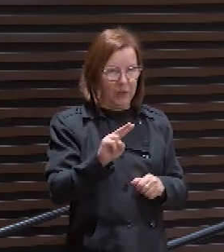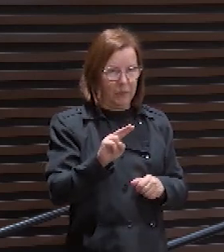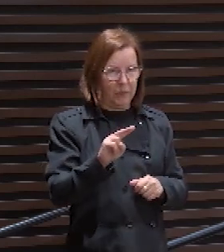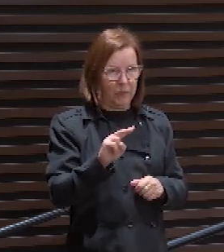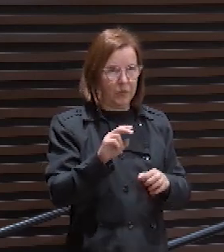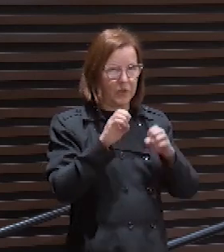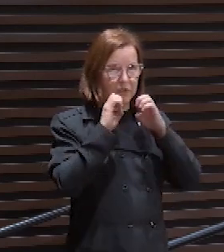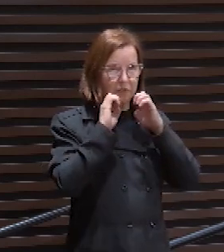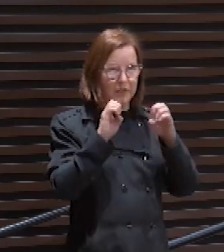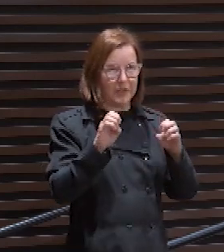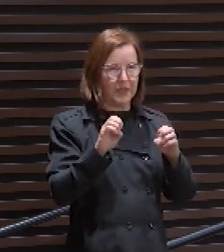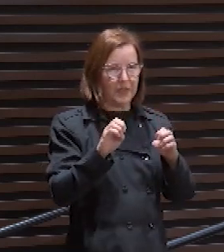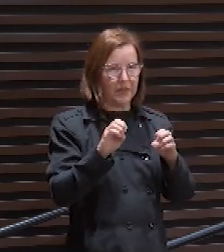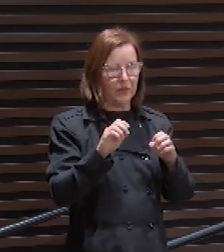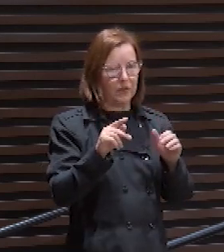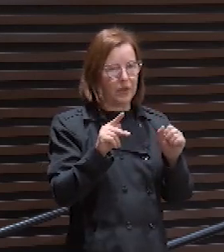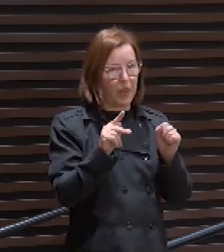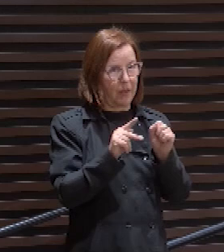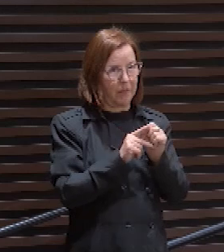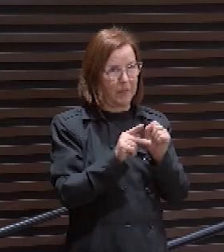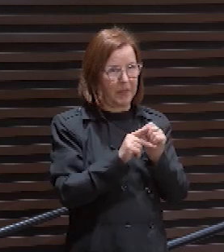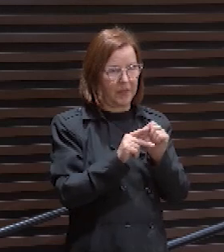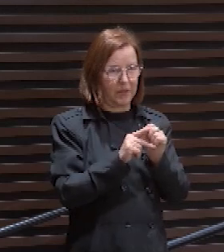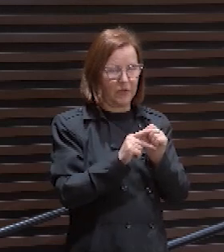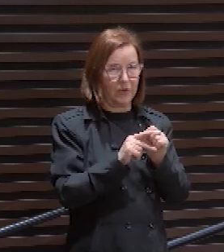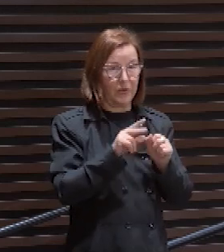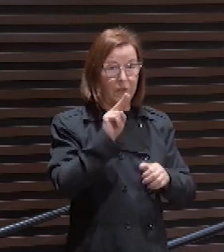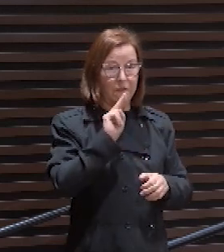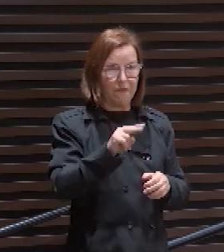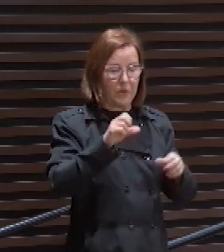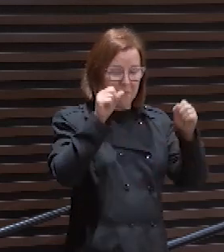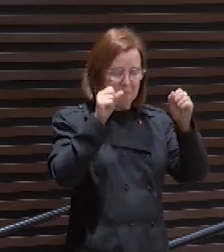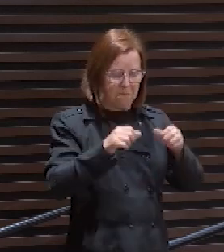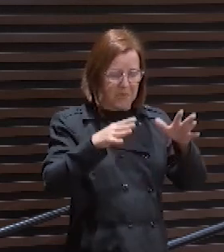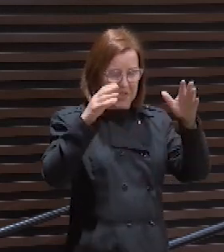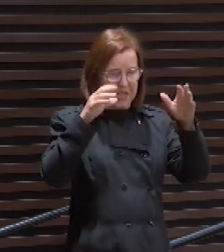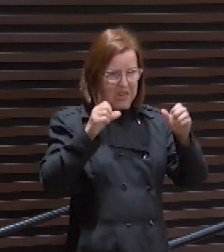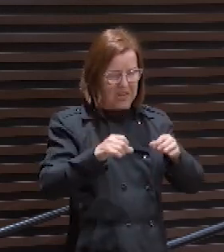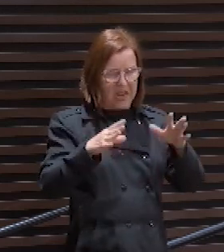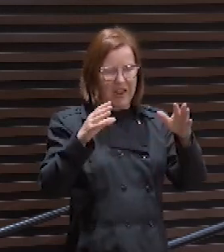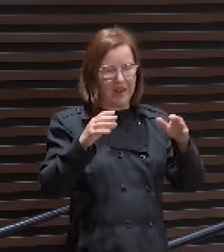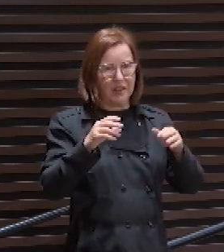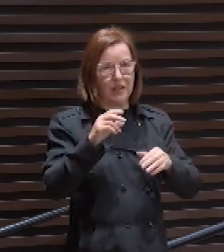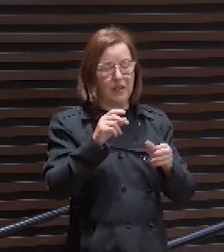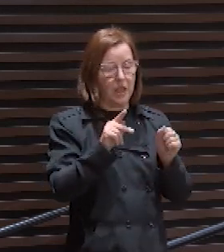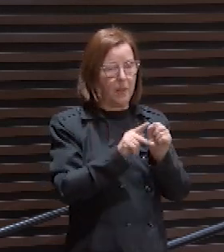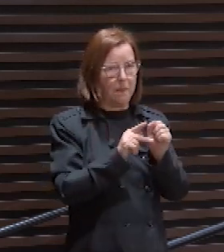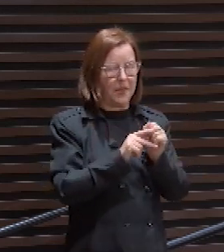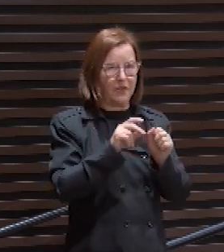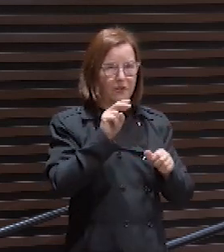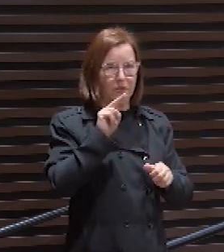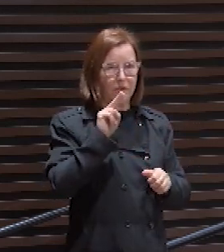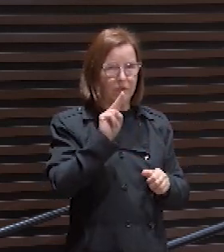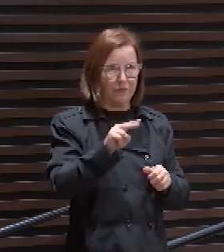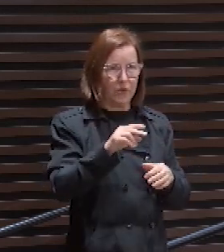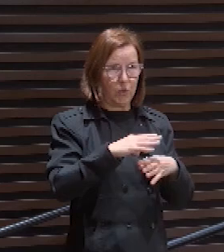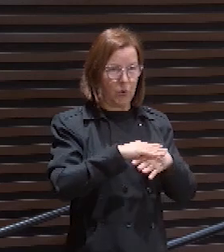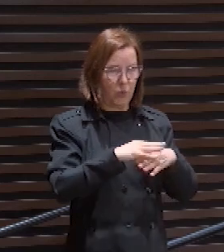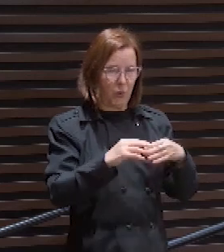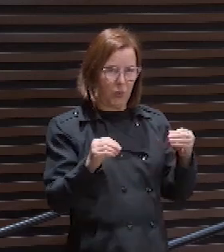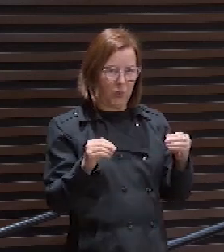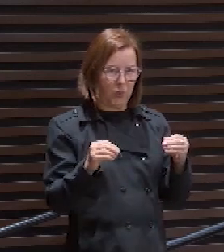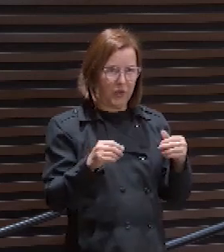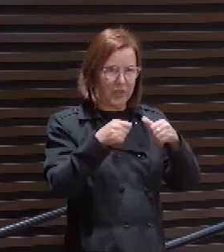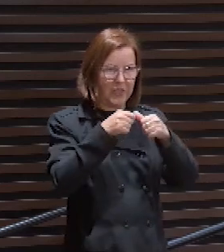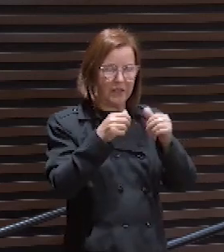discípulo infiel a Deus. Pedro viu os milagres, Pedro viu as curas, Pedro esteve com Jesus